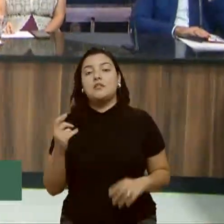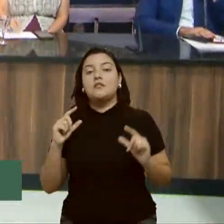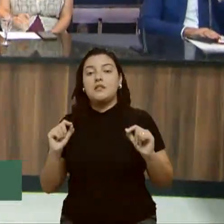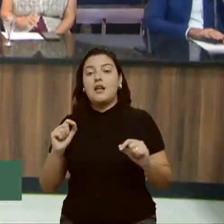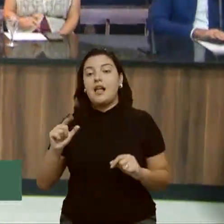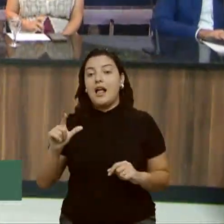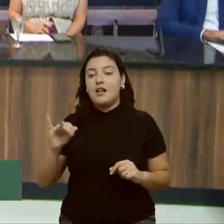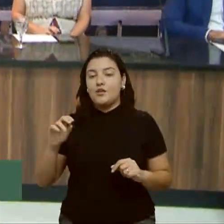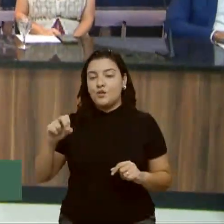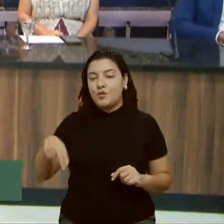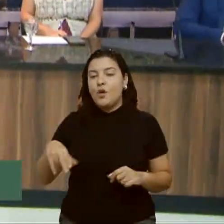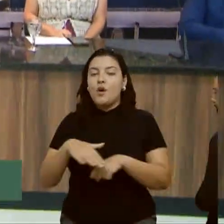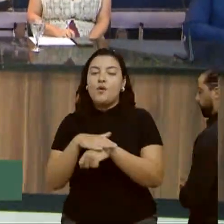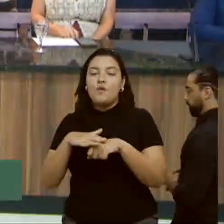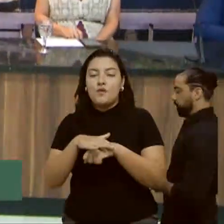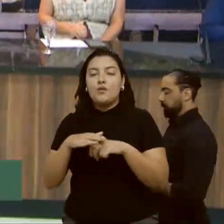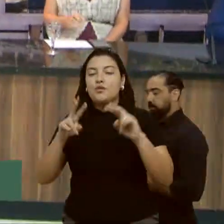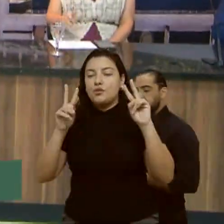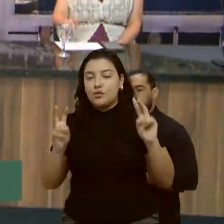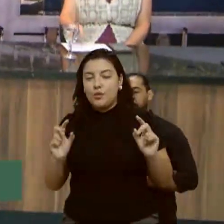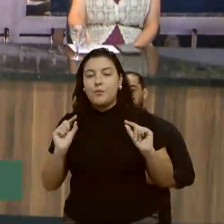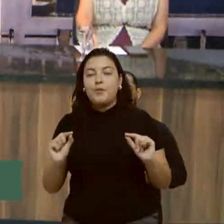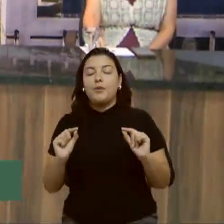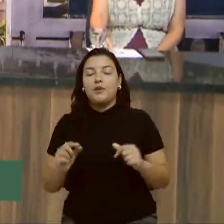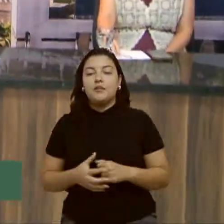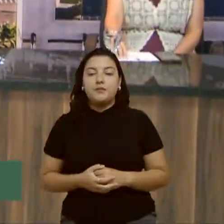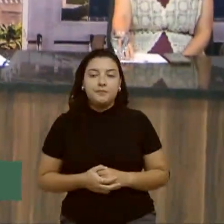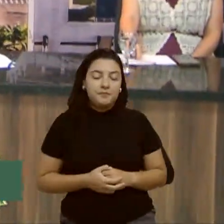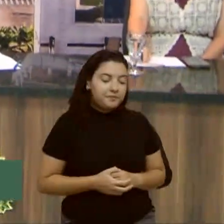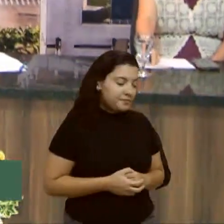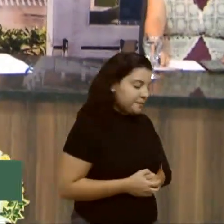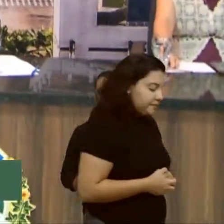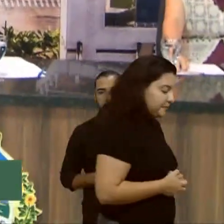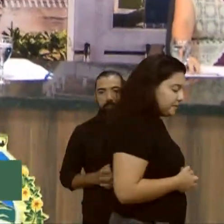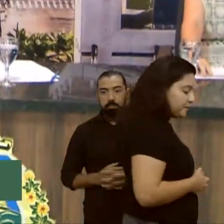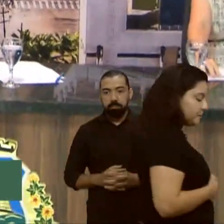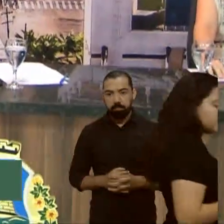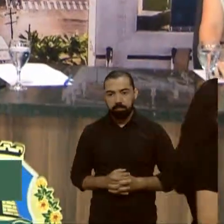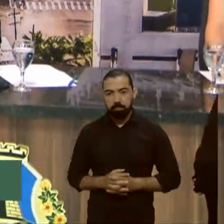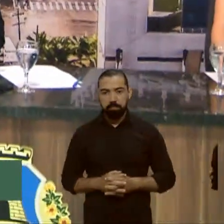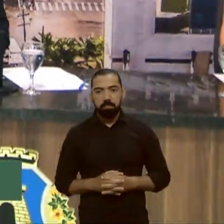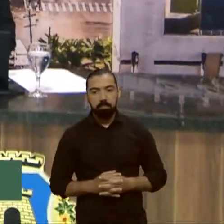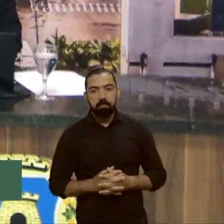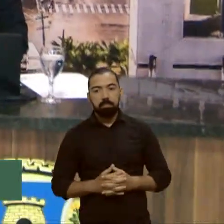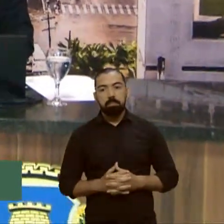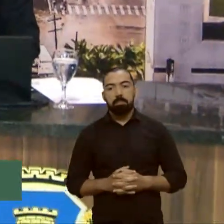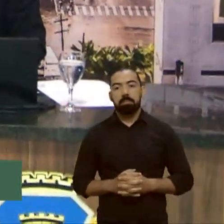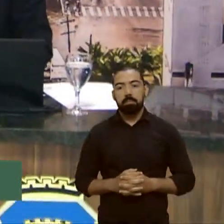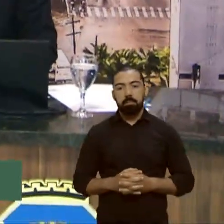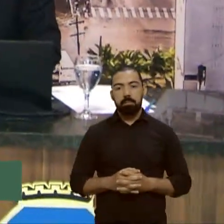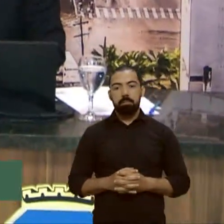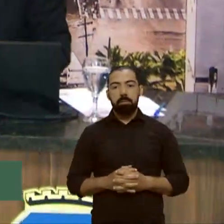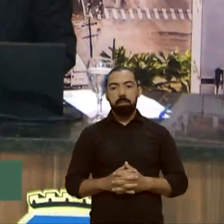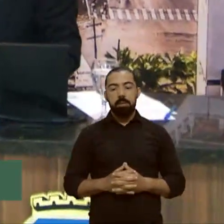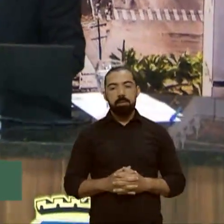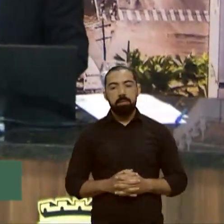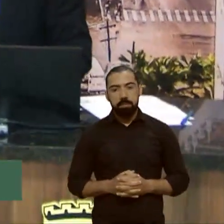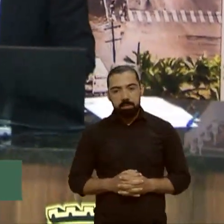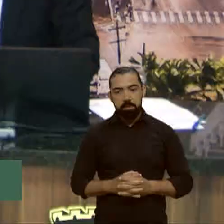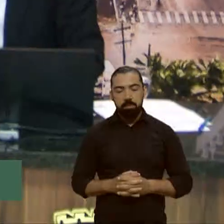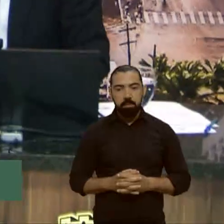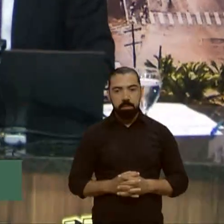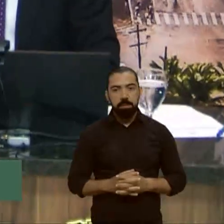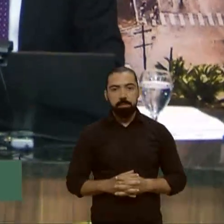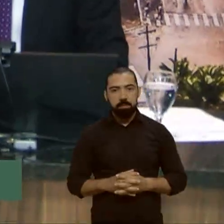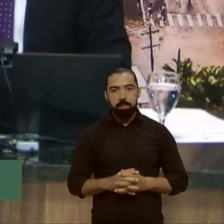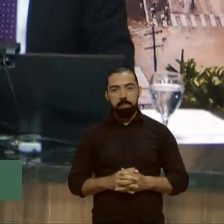Alisson, falar um pouquinho mais também sobre a questão jurídica, né, quais são aí os principais direitos, né, que o